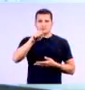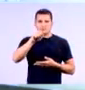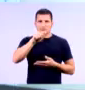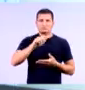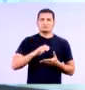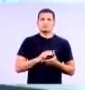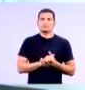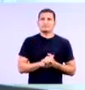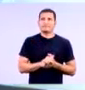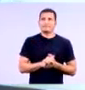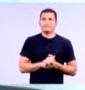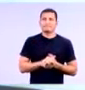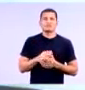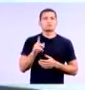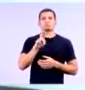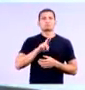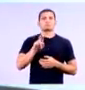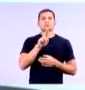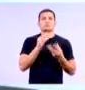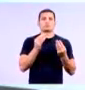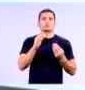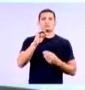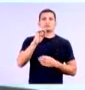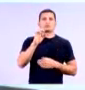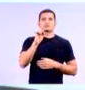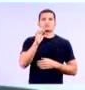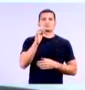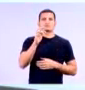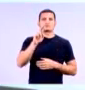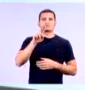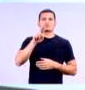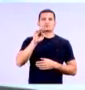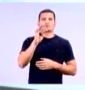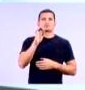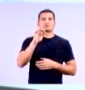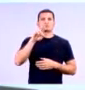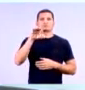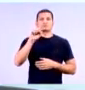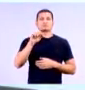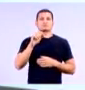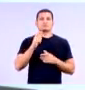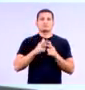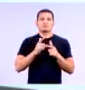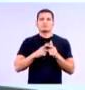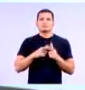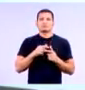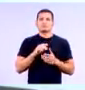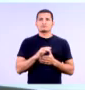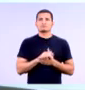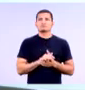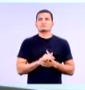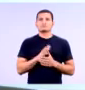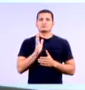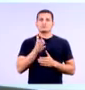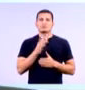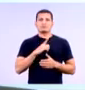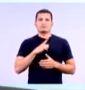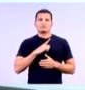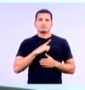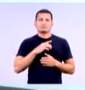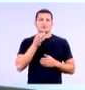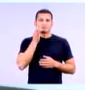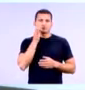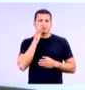gente, né? Eventualmente, aí sim, em alguns casos específicos, quando eu estou utilizando somente em processamento distribuído, gente,